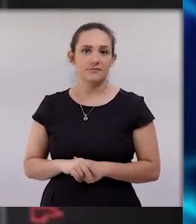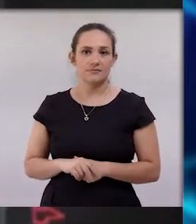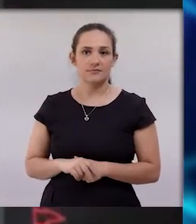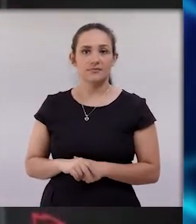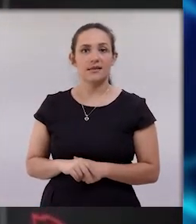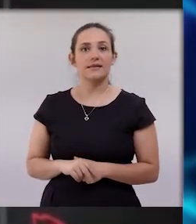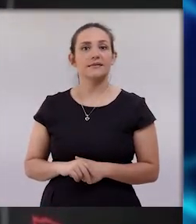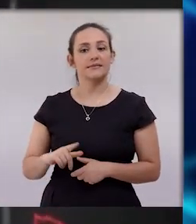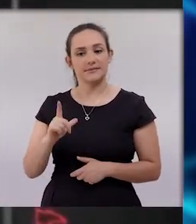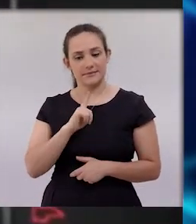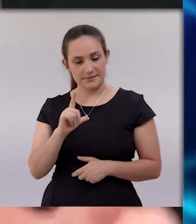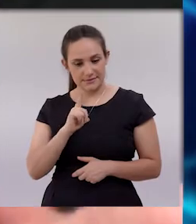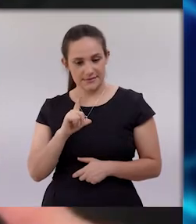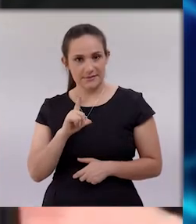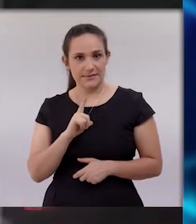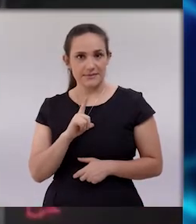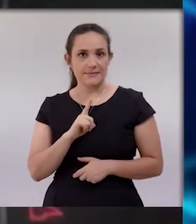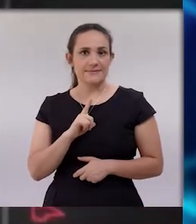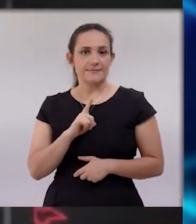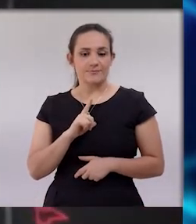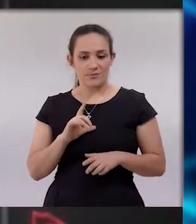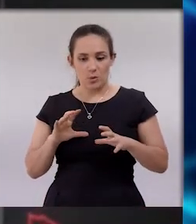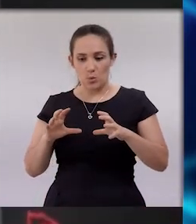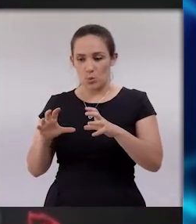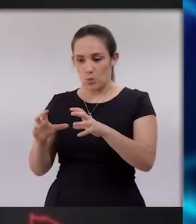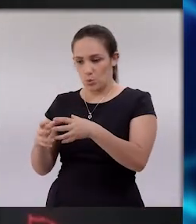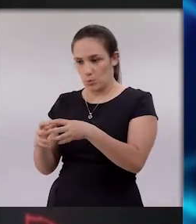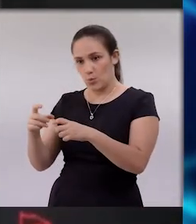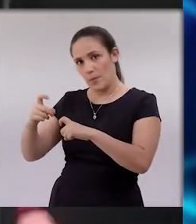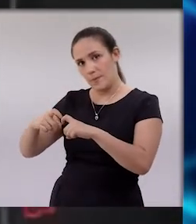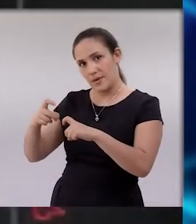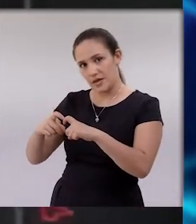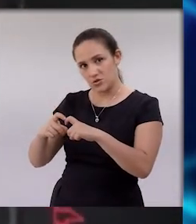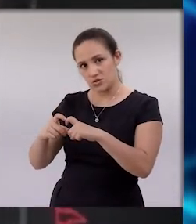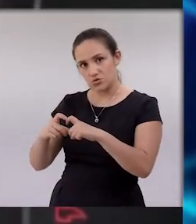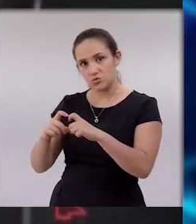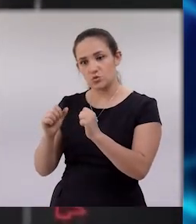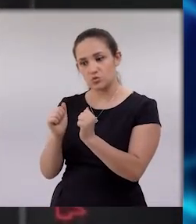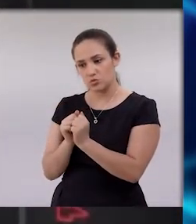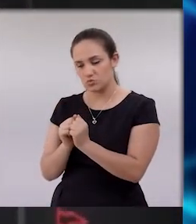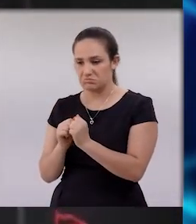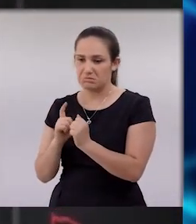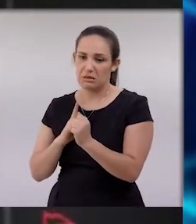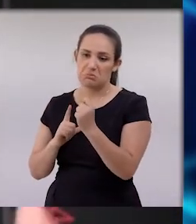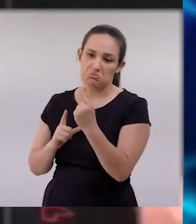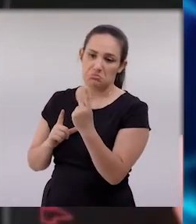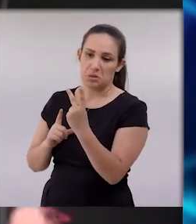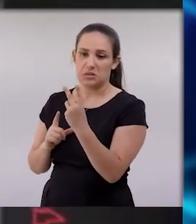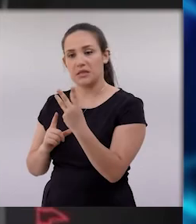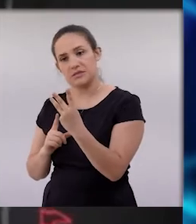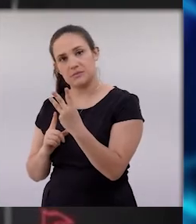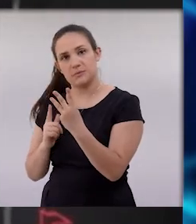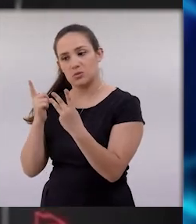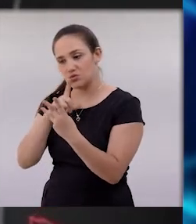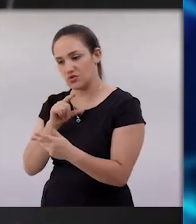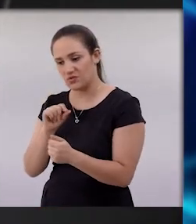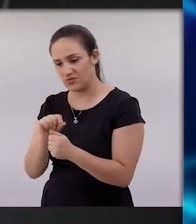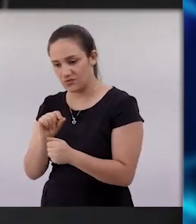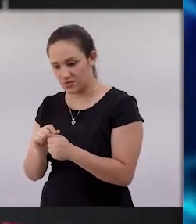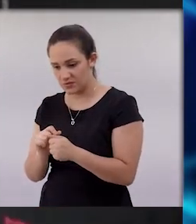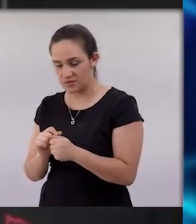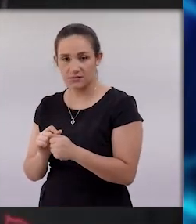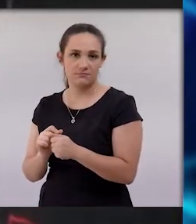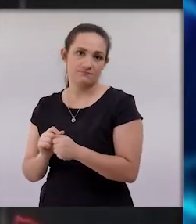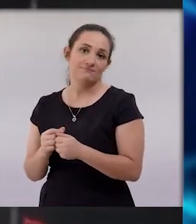existem equipes de cirurgia no presencial junto com o paciente, não só de um médico, às vezes 2, 3, para fazer o procedimento em